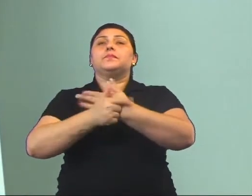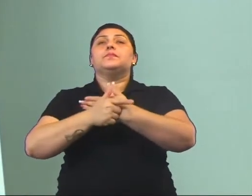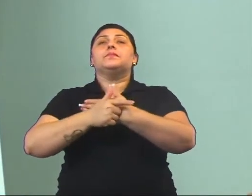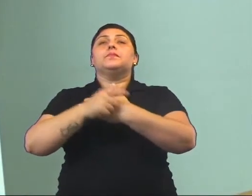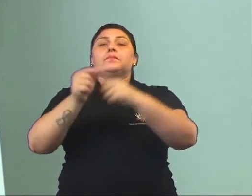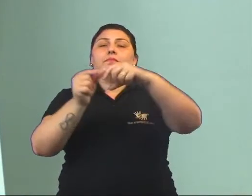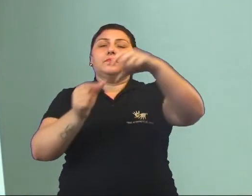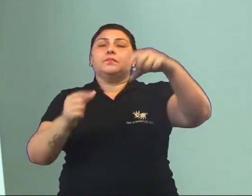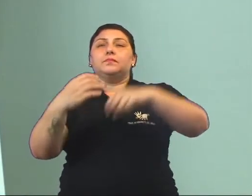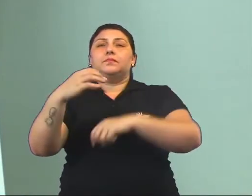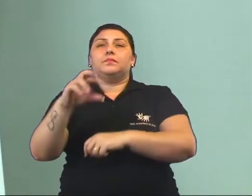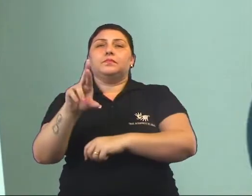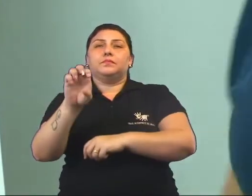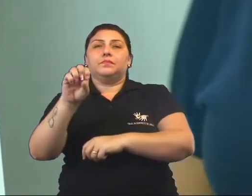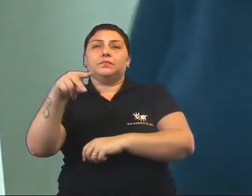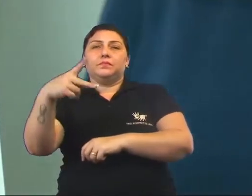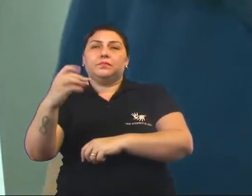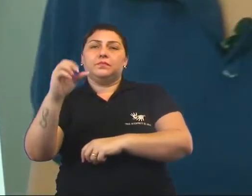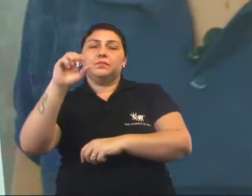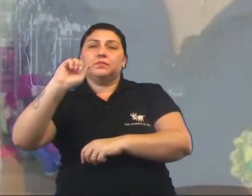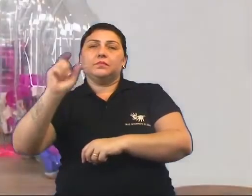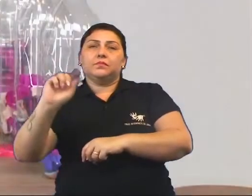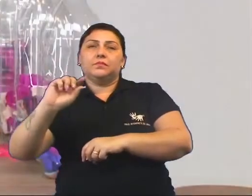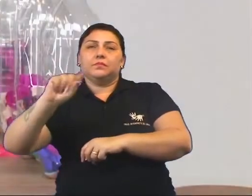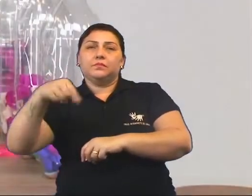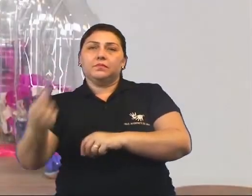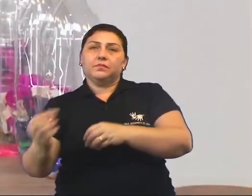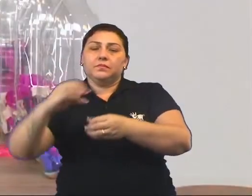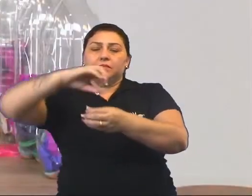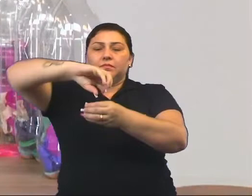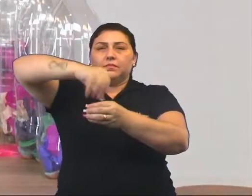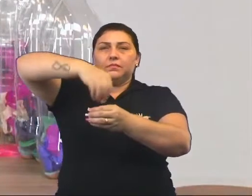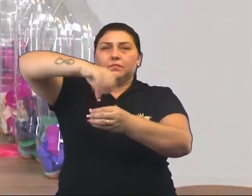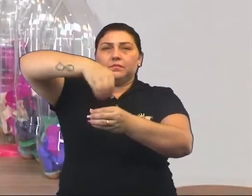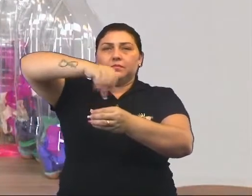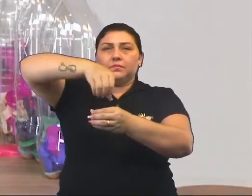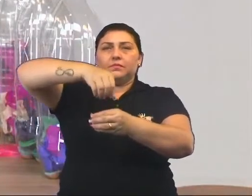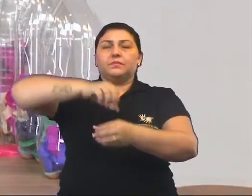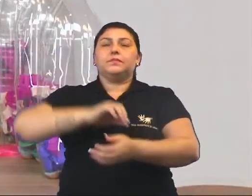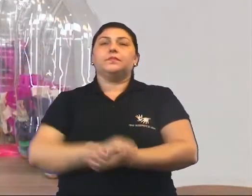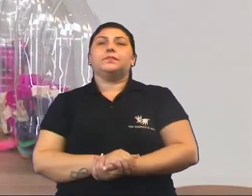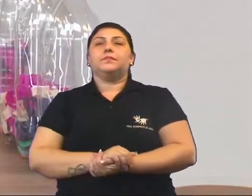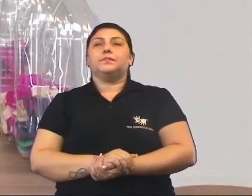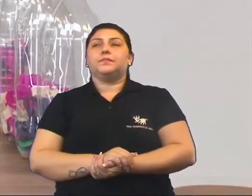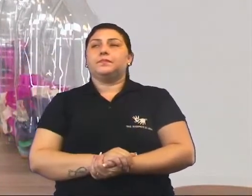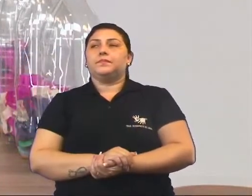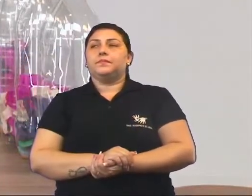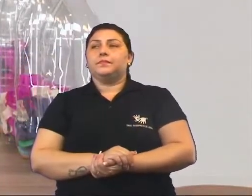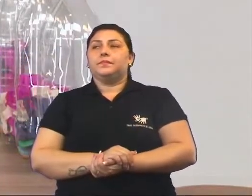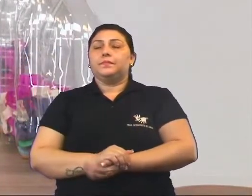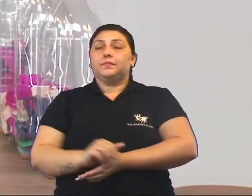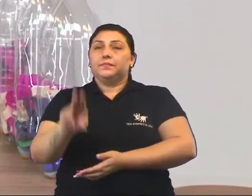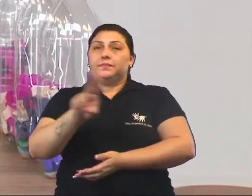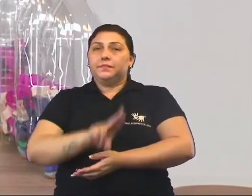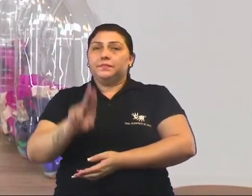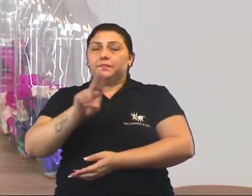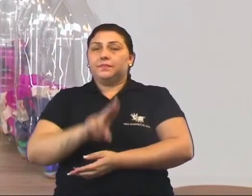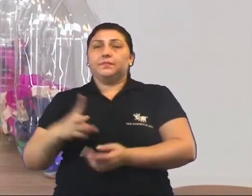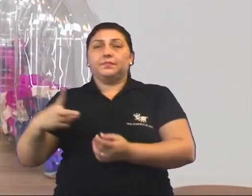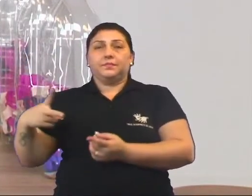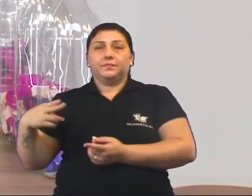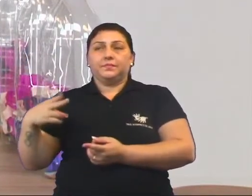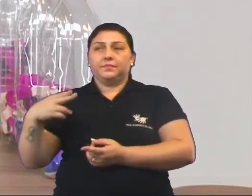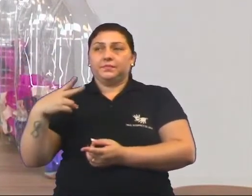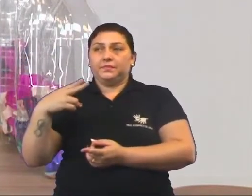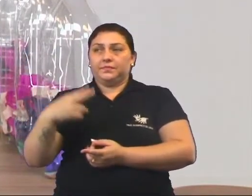e em seguida coloque as tampas. Então, para colocar essas tiras, é necessário você utilizar a